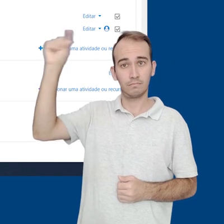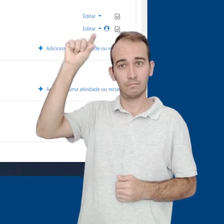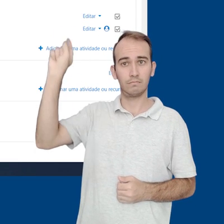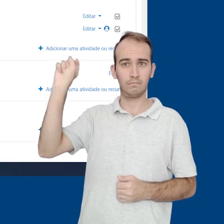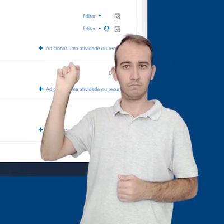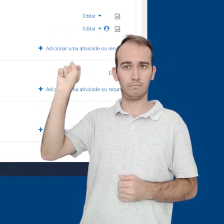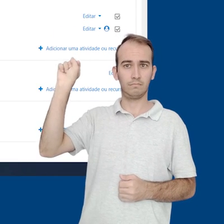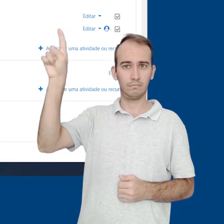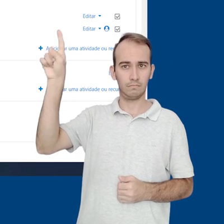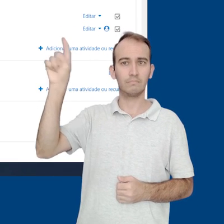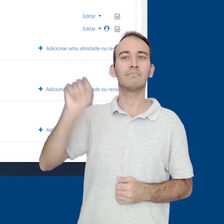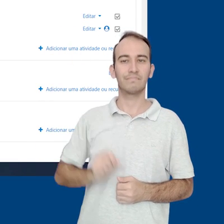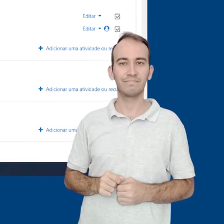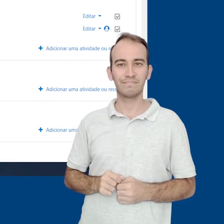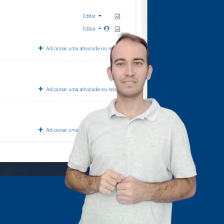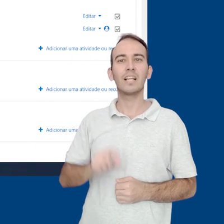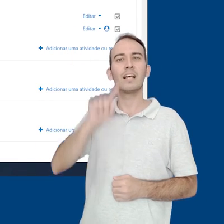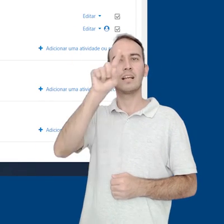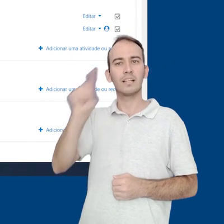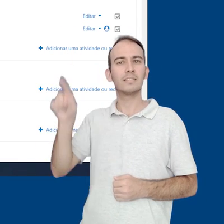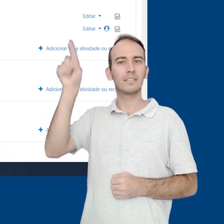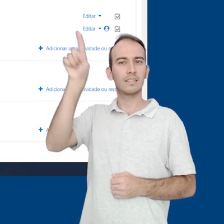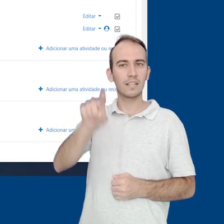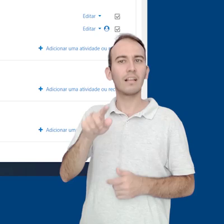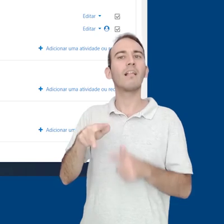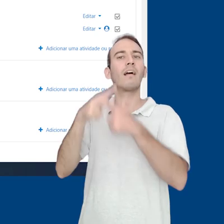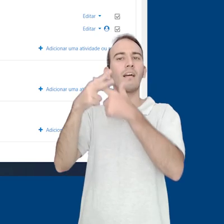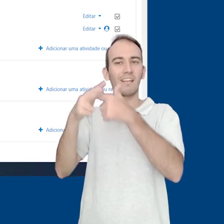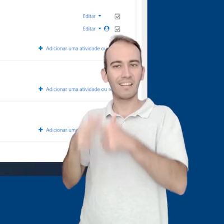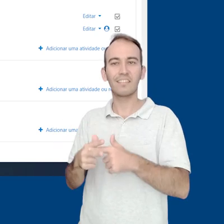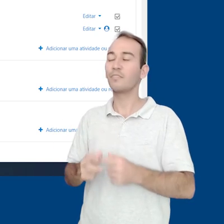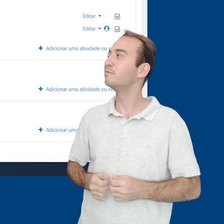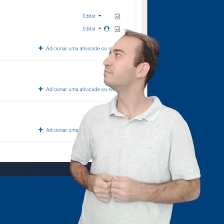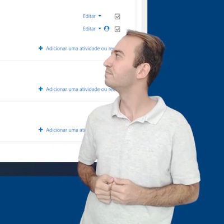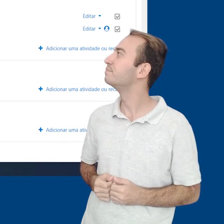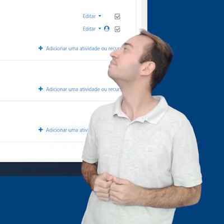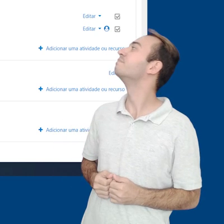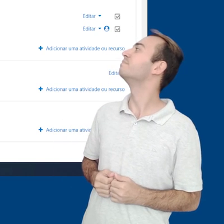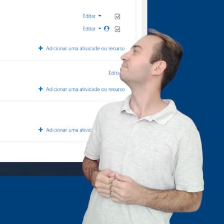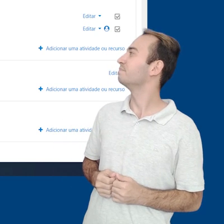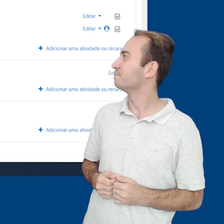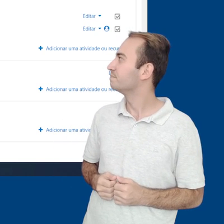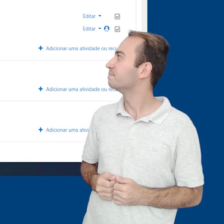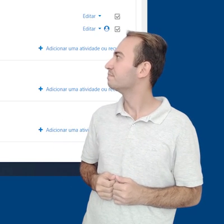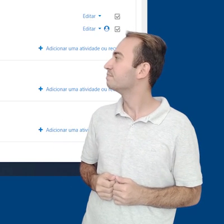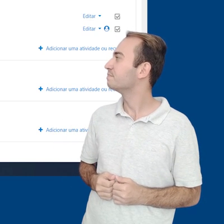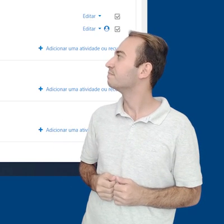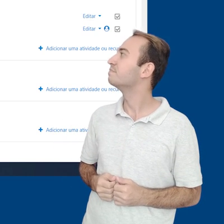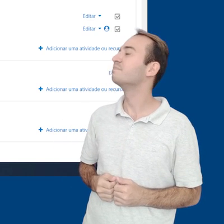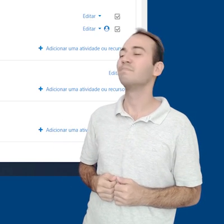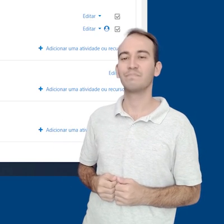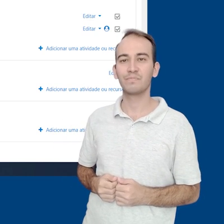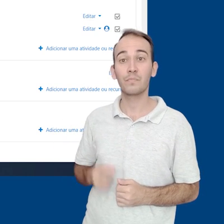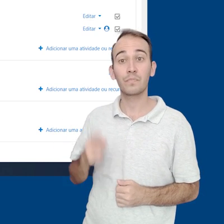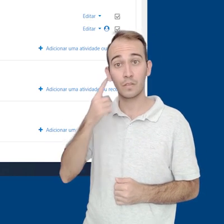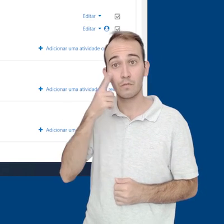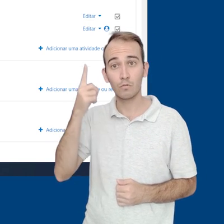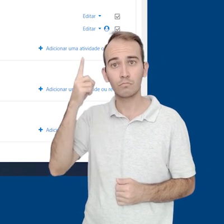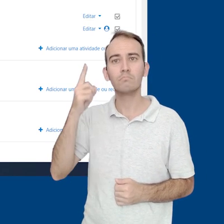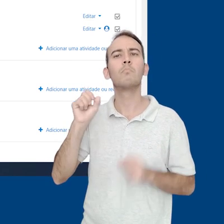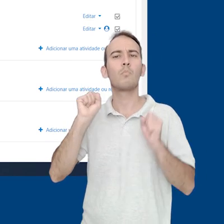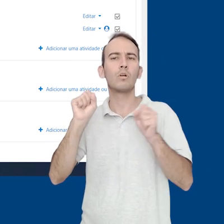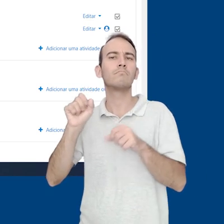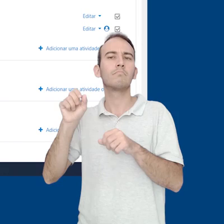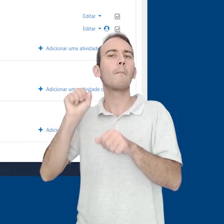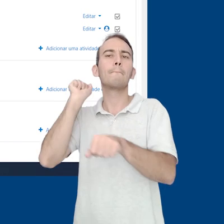direita. No mesmo lugar onde eu tinha o botão ativar edição, reparem que agora eu tenho um botão de desativar edição. Se esse botão não